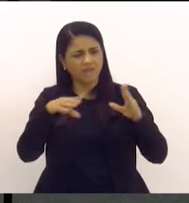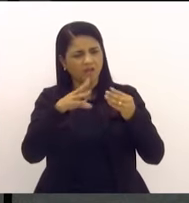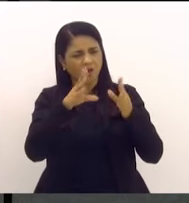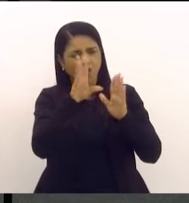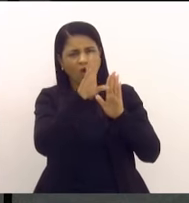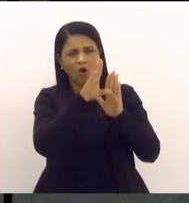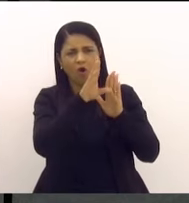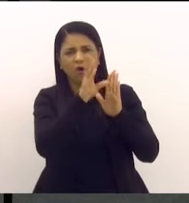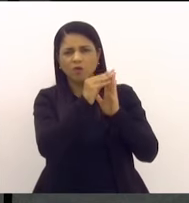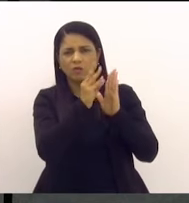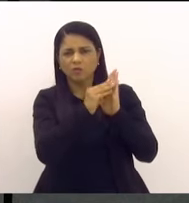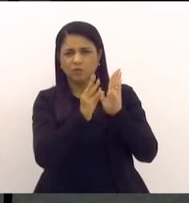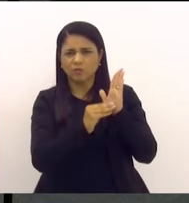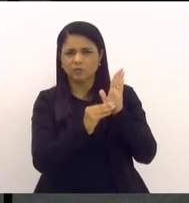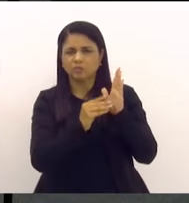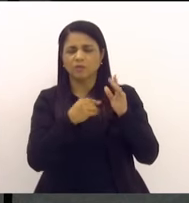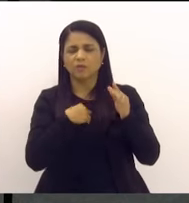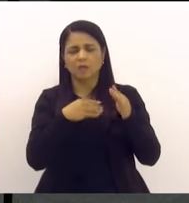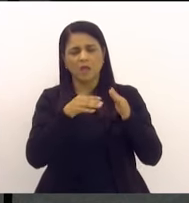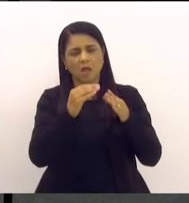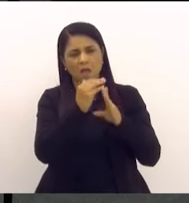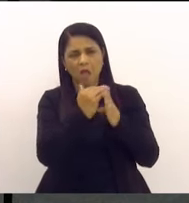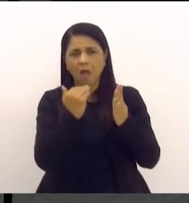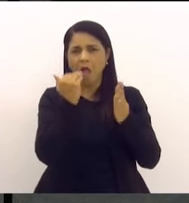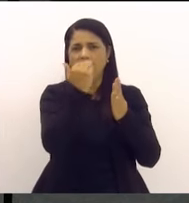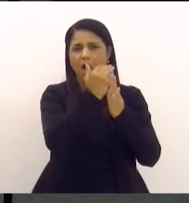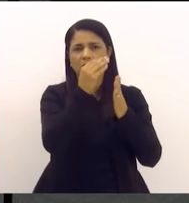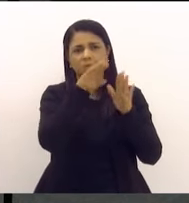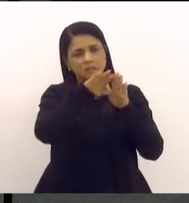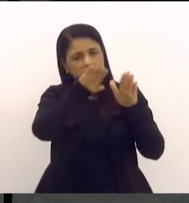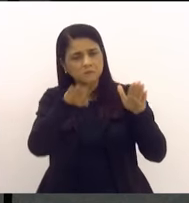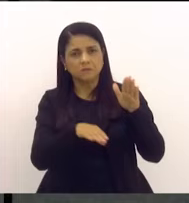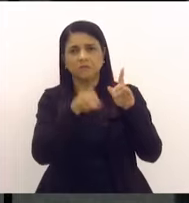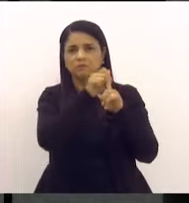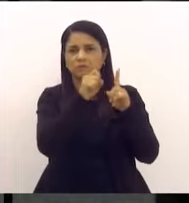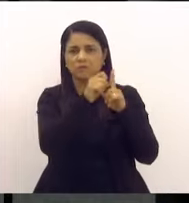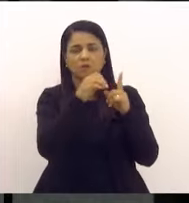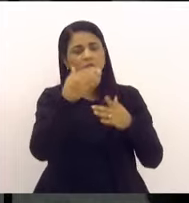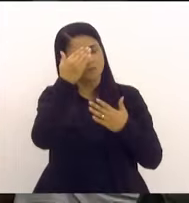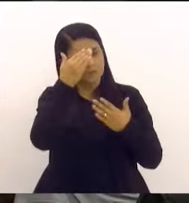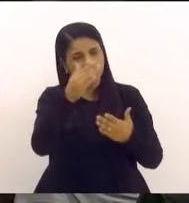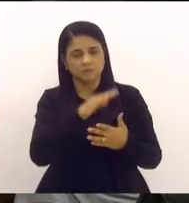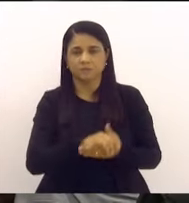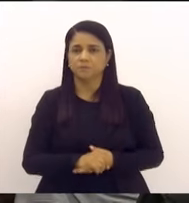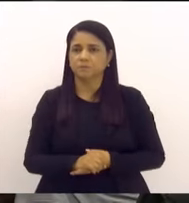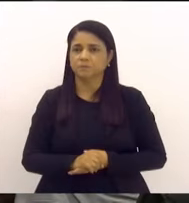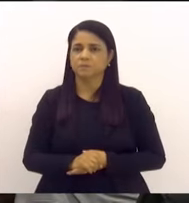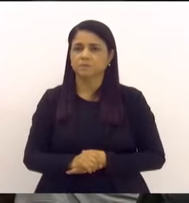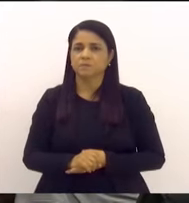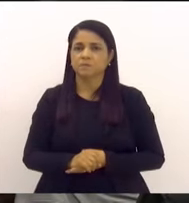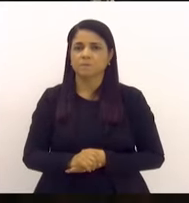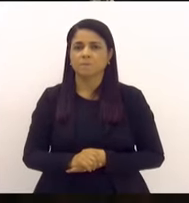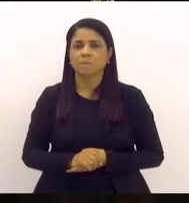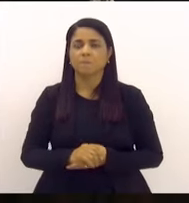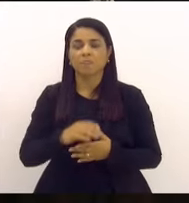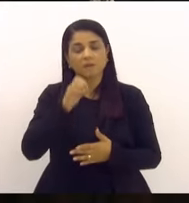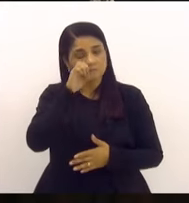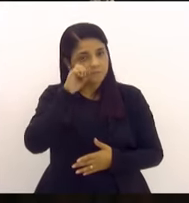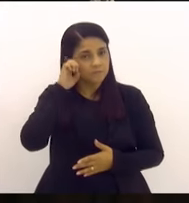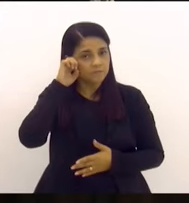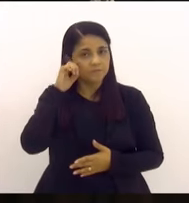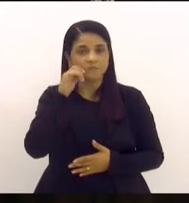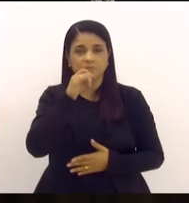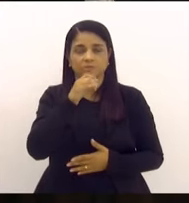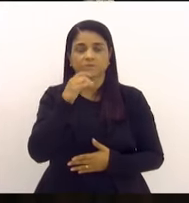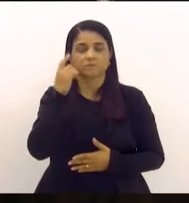a tendência de aumentar as desigualdades sociais. É essa a pontuação que eu queria fazer, presidente. Obrigado. Obrigado, deputada Élica.